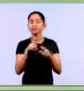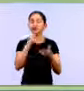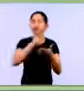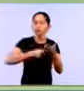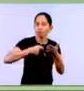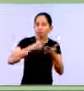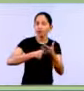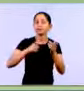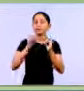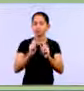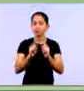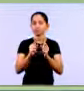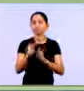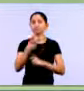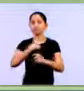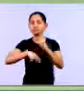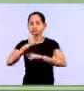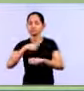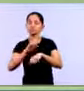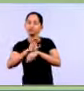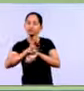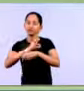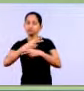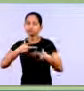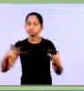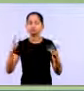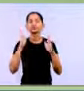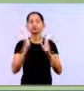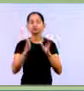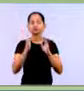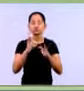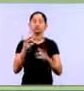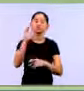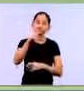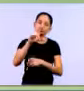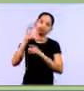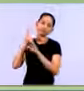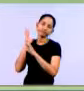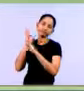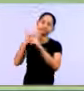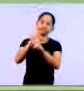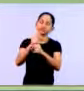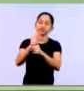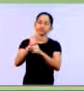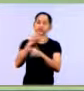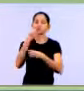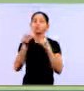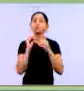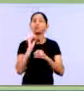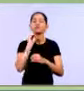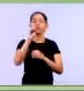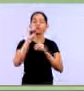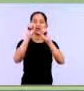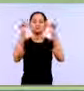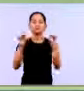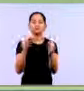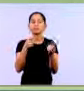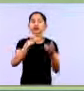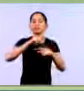atividade administrativa, que é o que nós já vimos e vamos recordar o lançamento. Então, a autoridade, o ente,